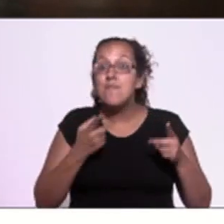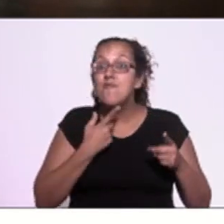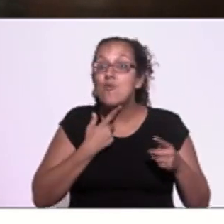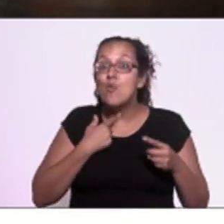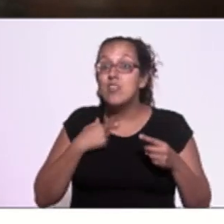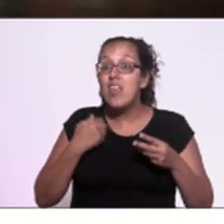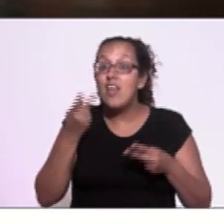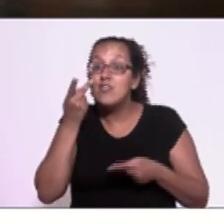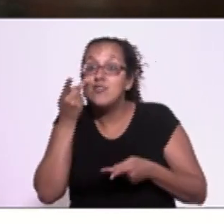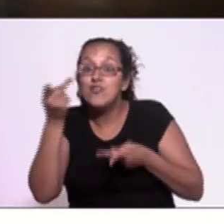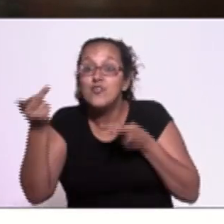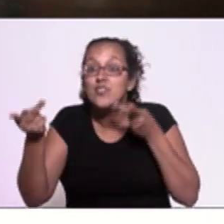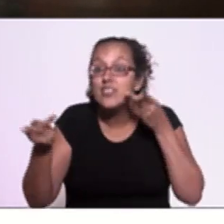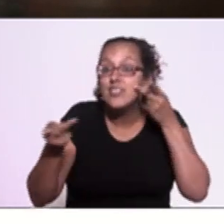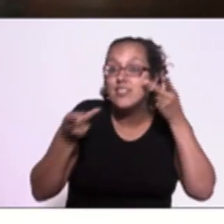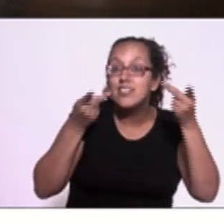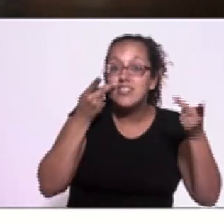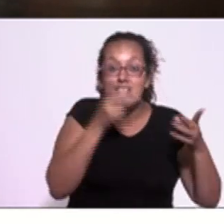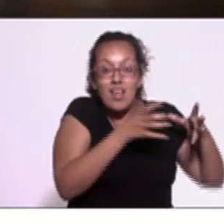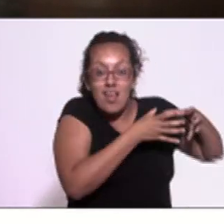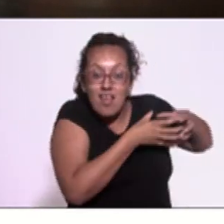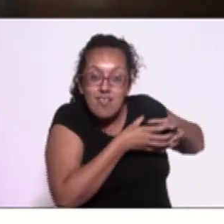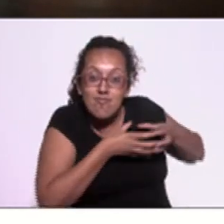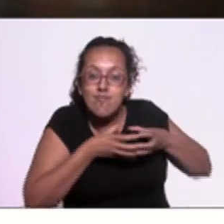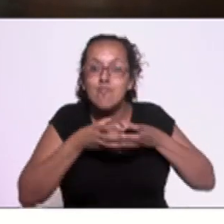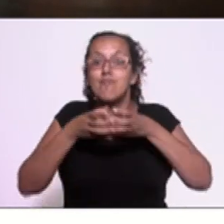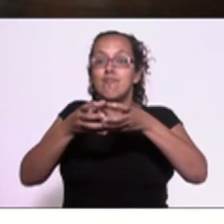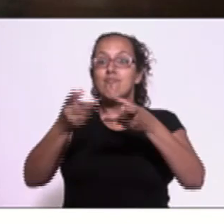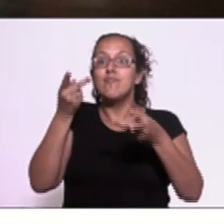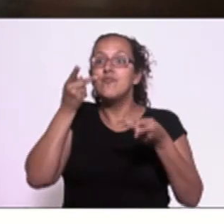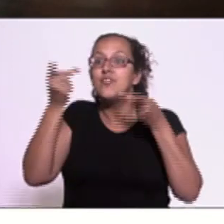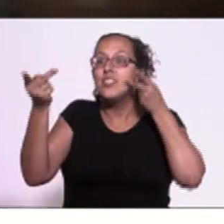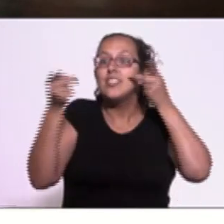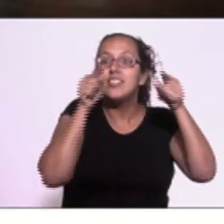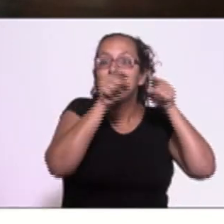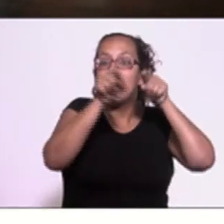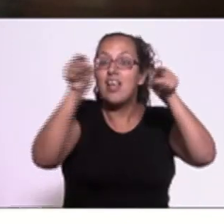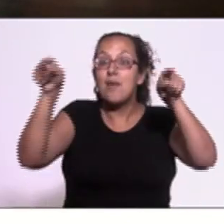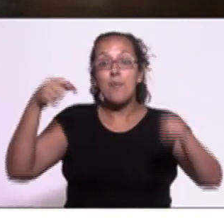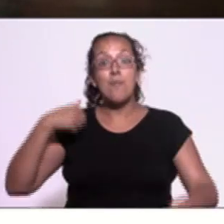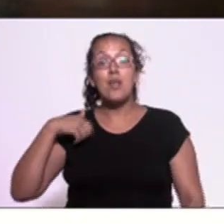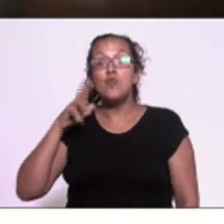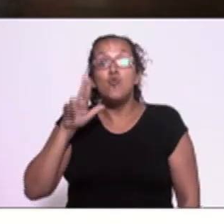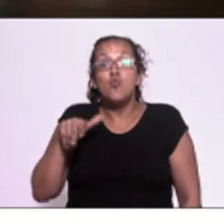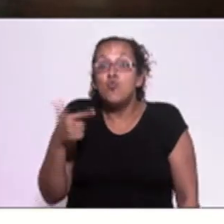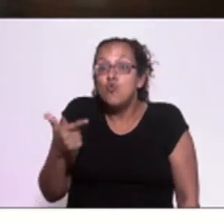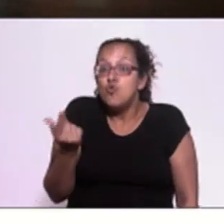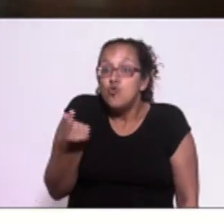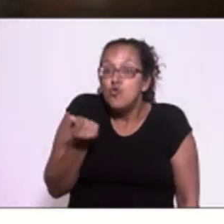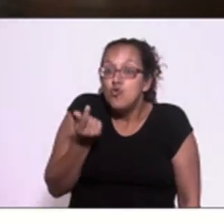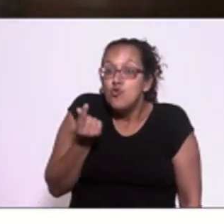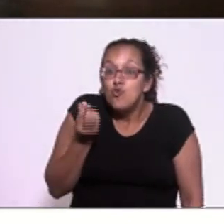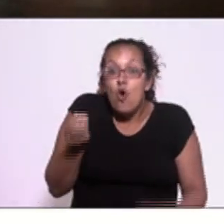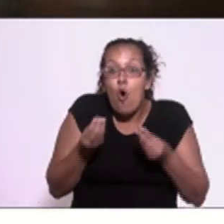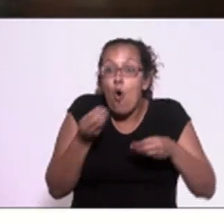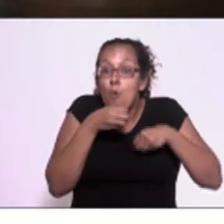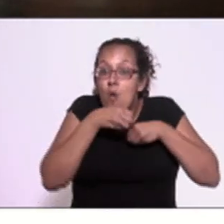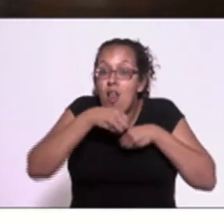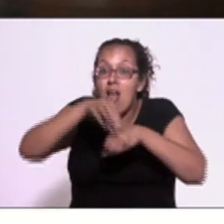fazer, de levar as pessoas a visitar esses lugares, porém nunca tive recursos para tal